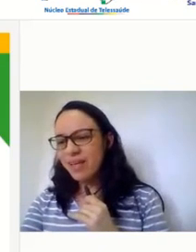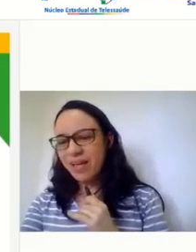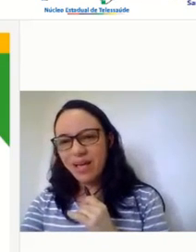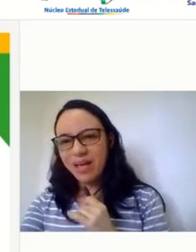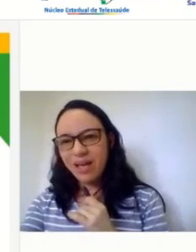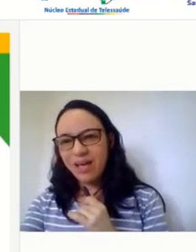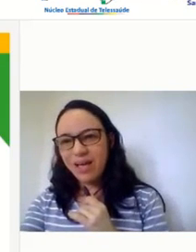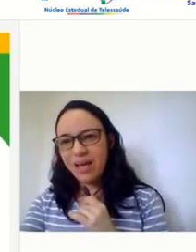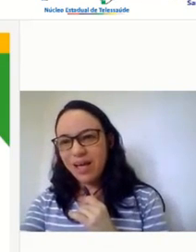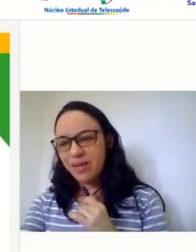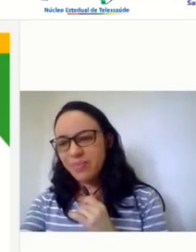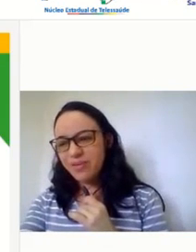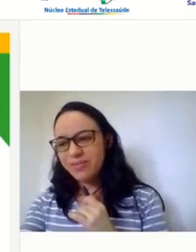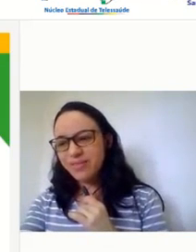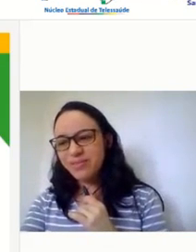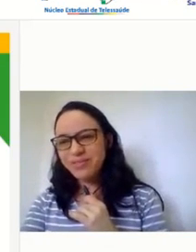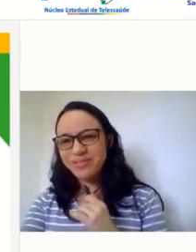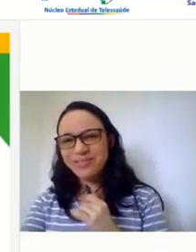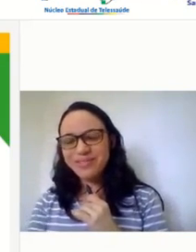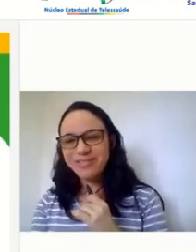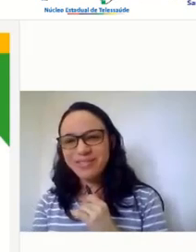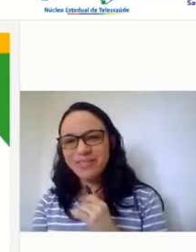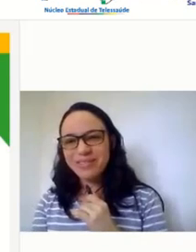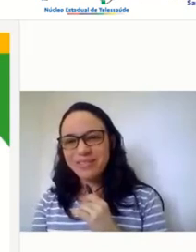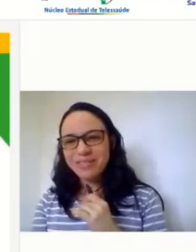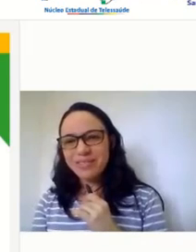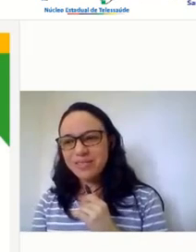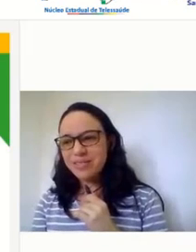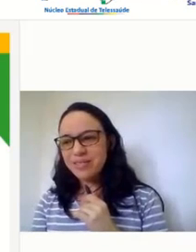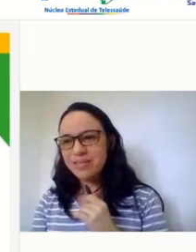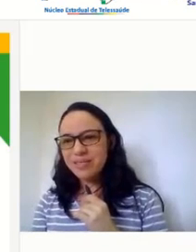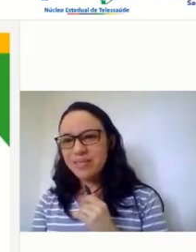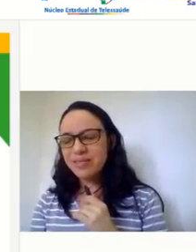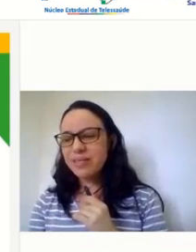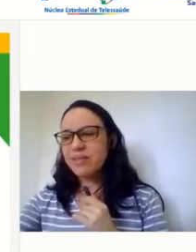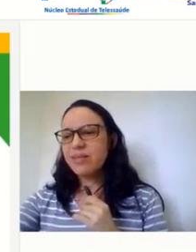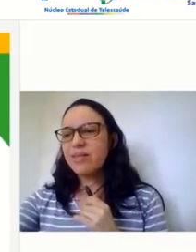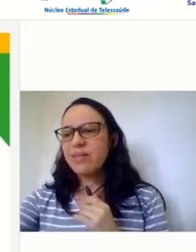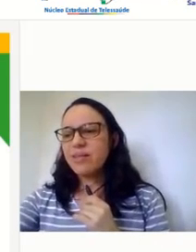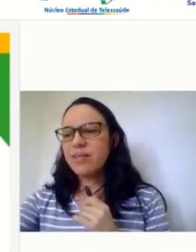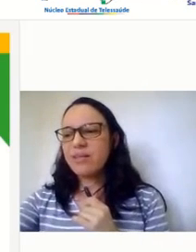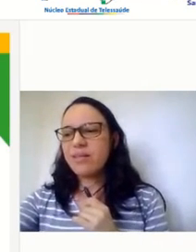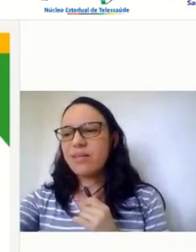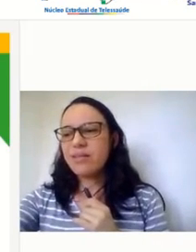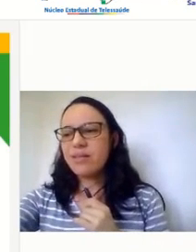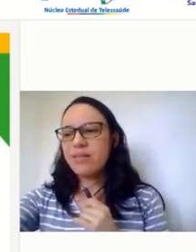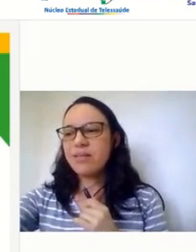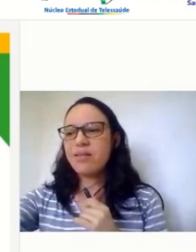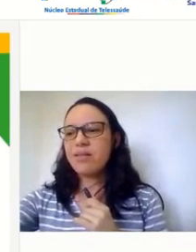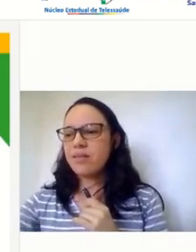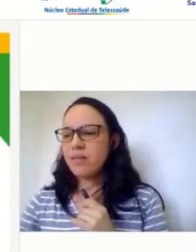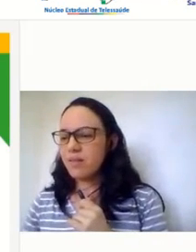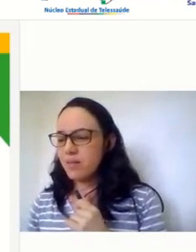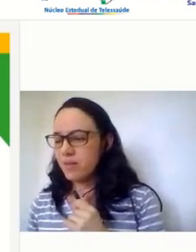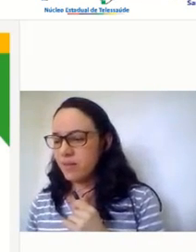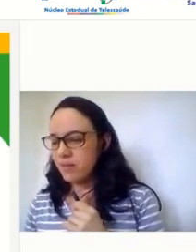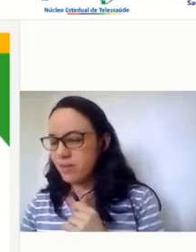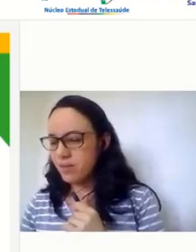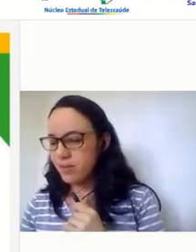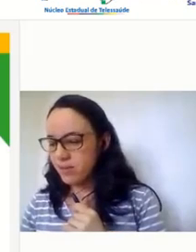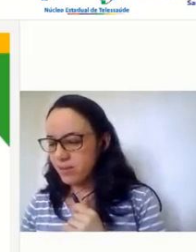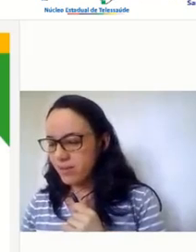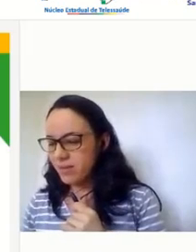algum celular para entrar eu acho que tu tá com telefone microfone de um pug e um computador que são de dois furos